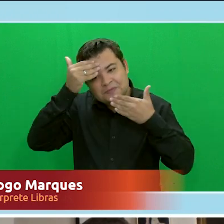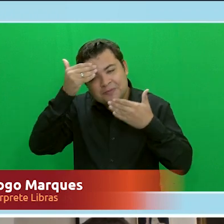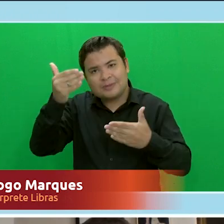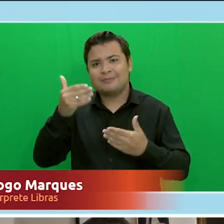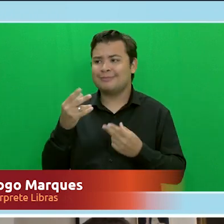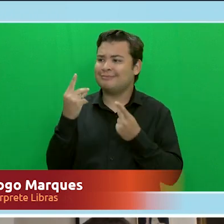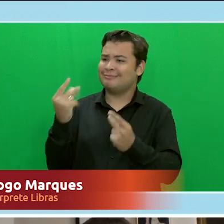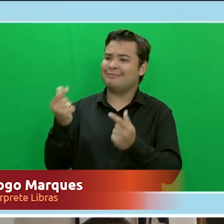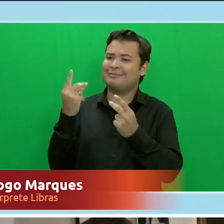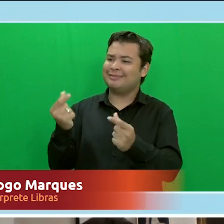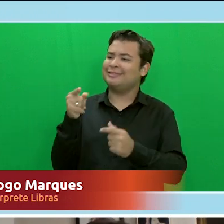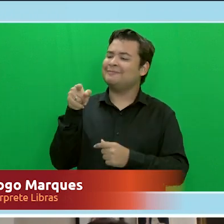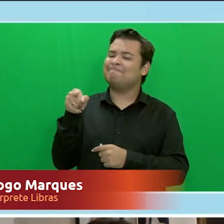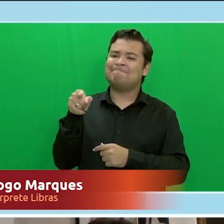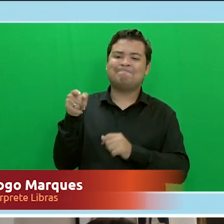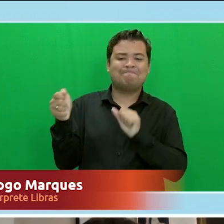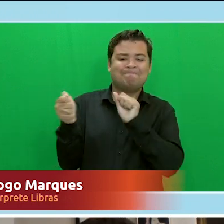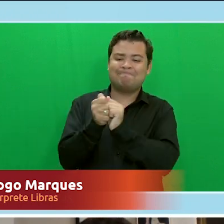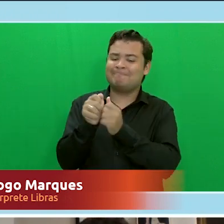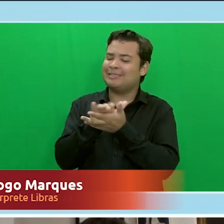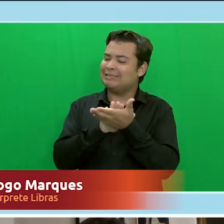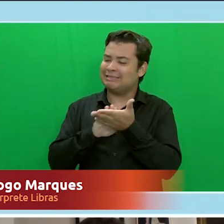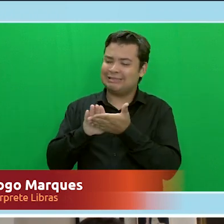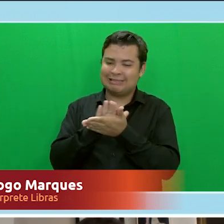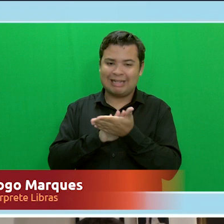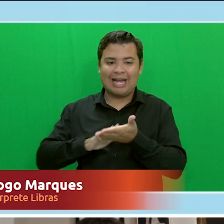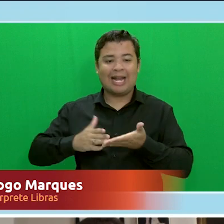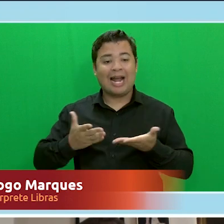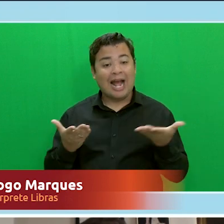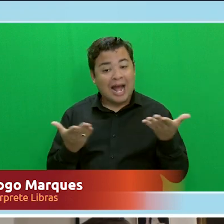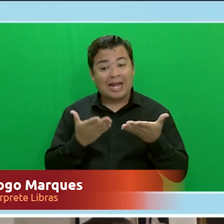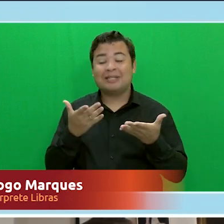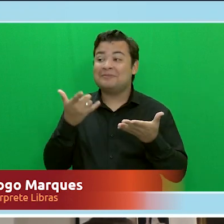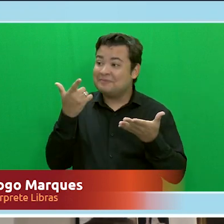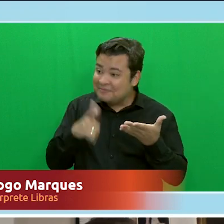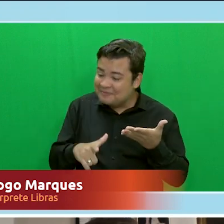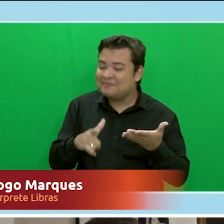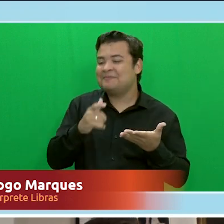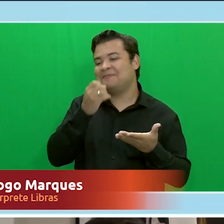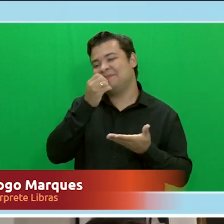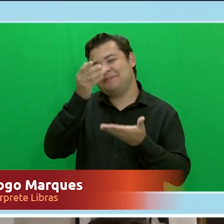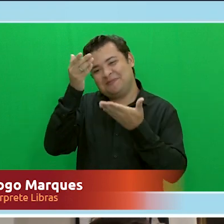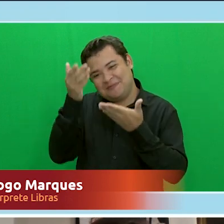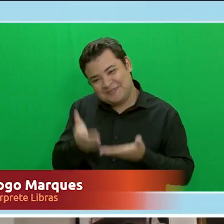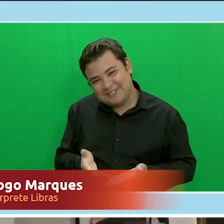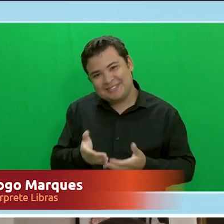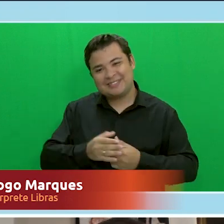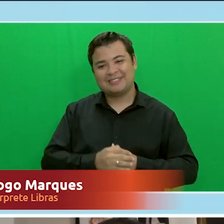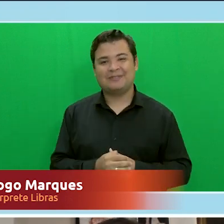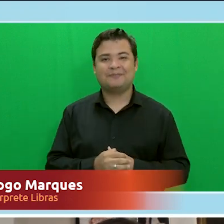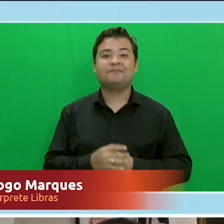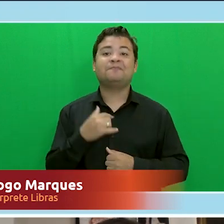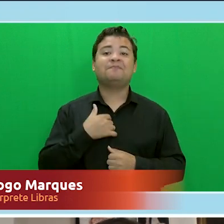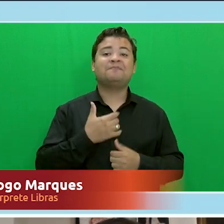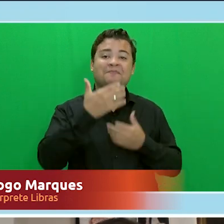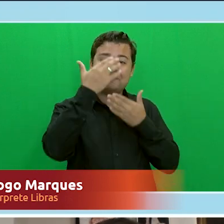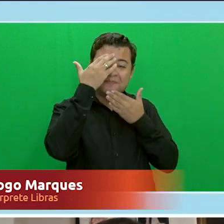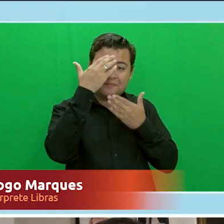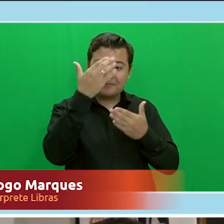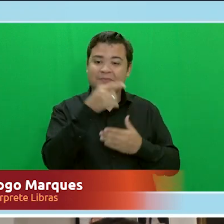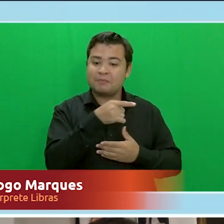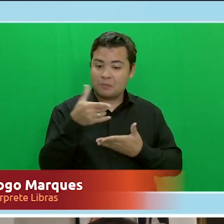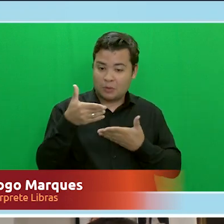Muito obrigada, professor João. Fazia tempo que o senhor não estava aqui com a gente no Conexões, então seja bem-vindo de volta. Eu